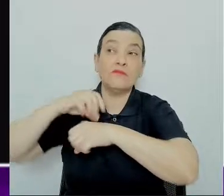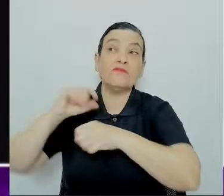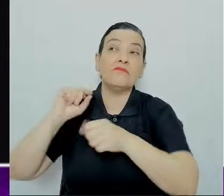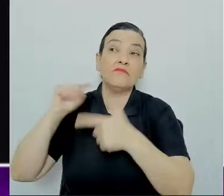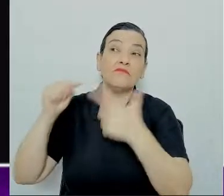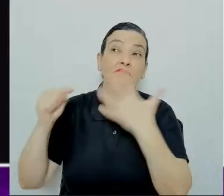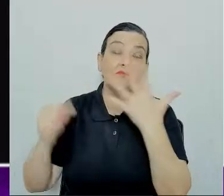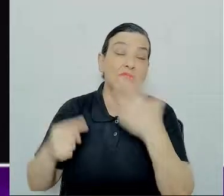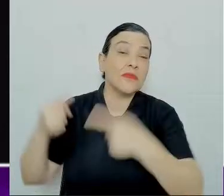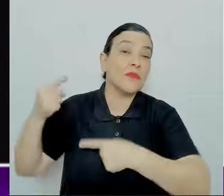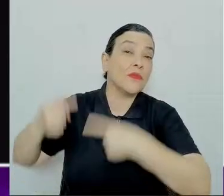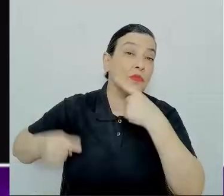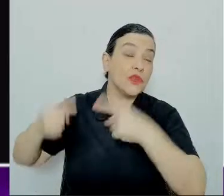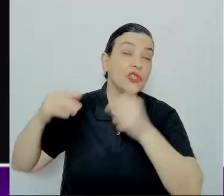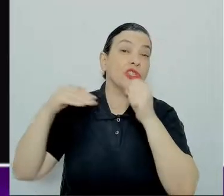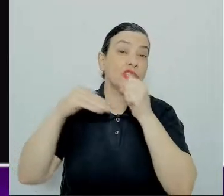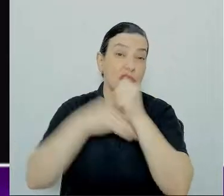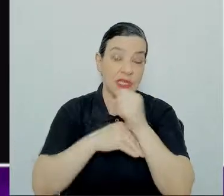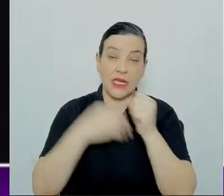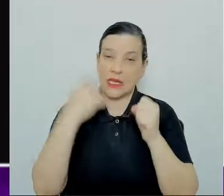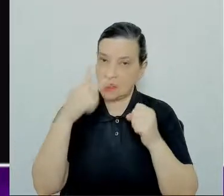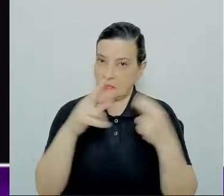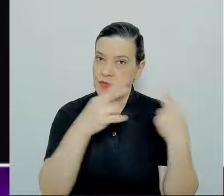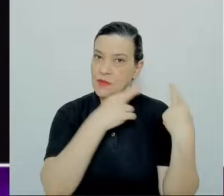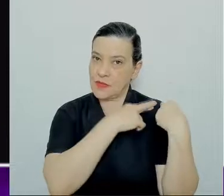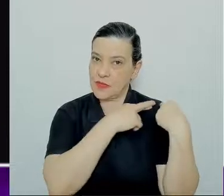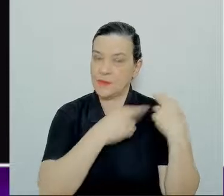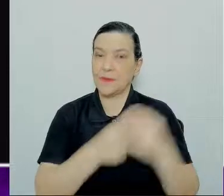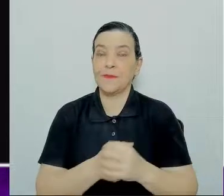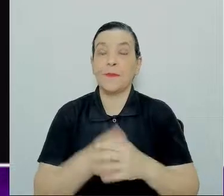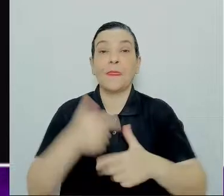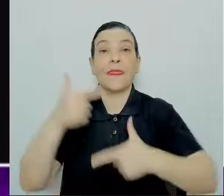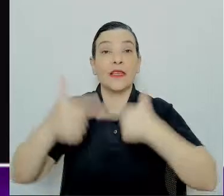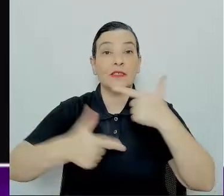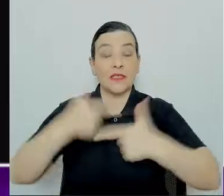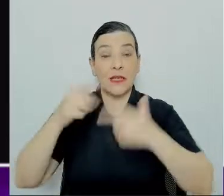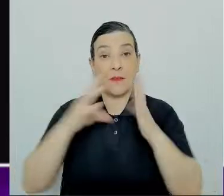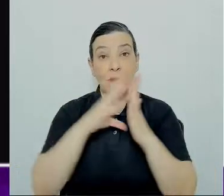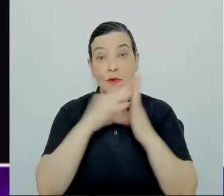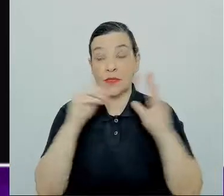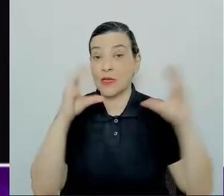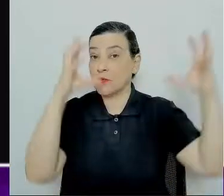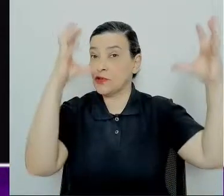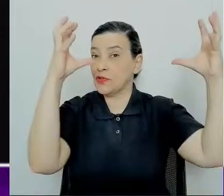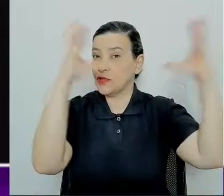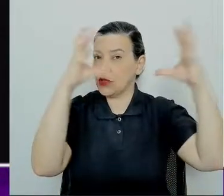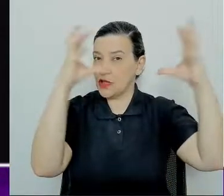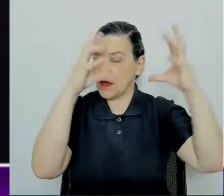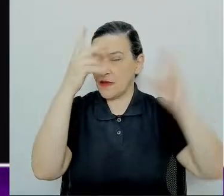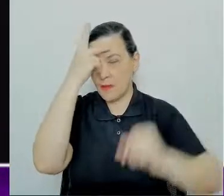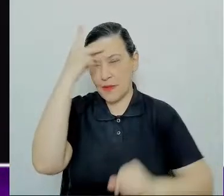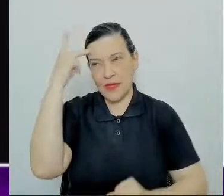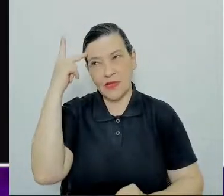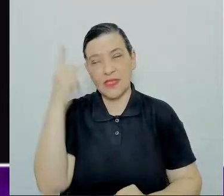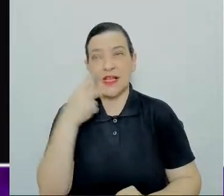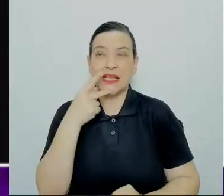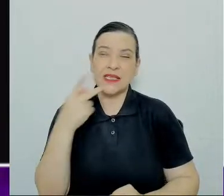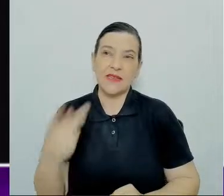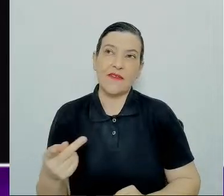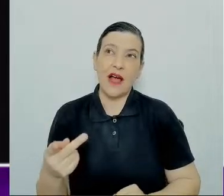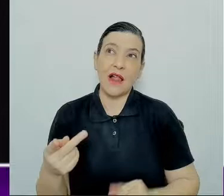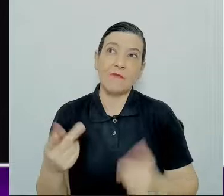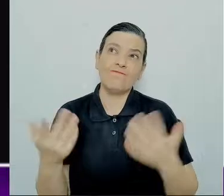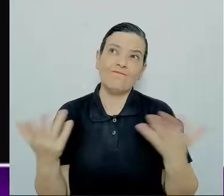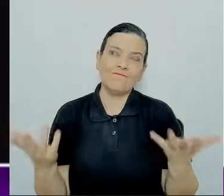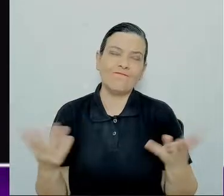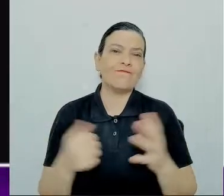sua responsabilidade. Quando nós trabalhamos no modelo de nuvem, muitas pessoas têm o costume de dizer, por